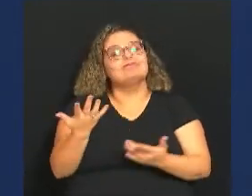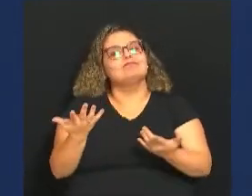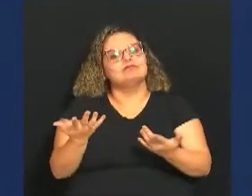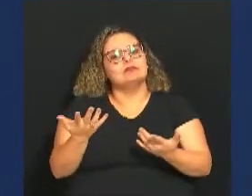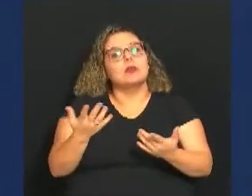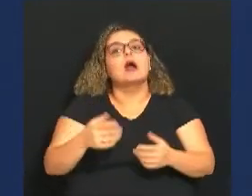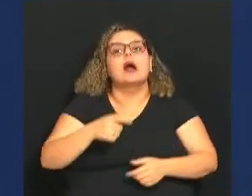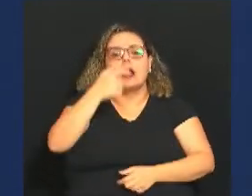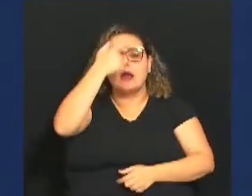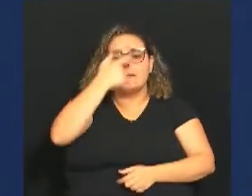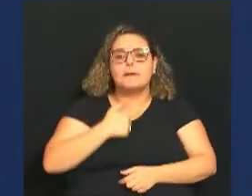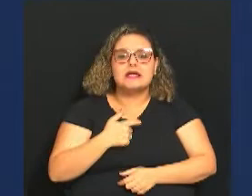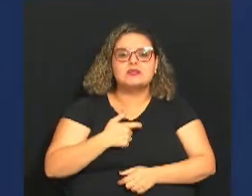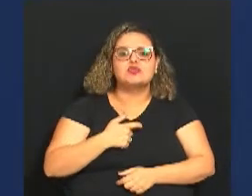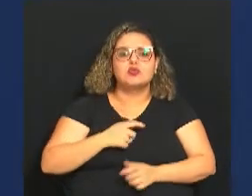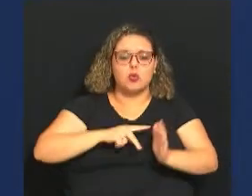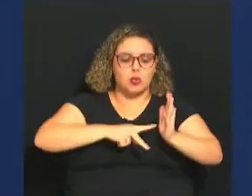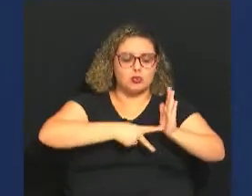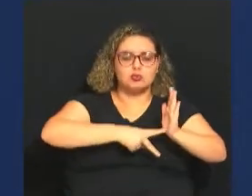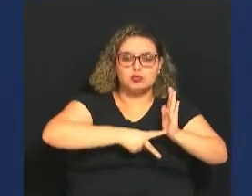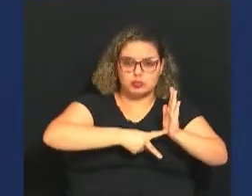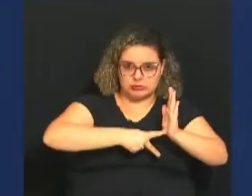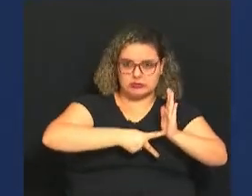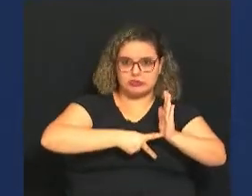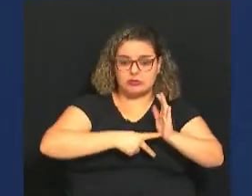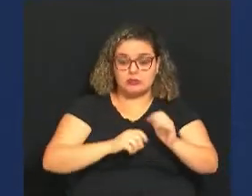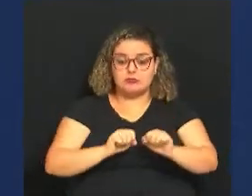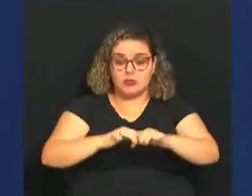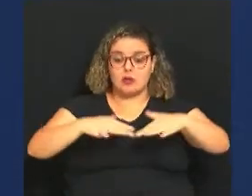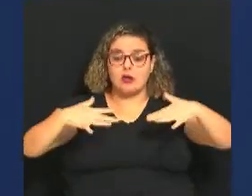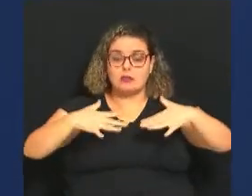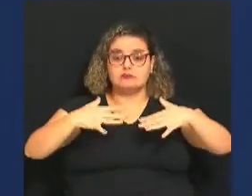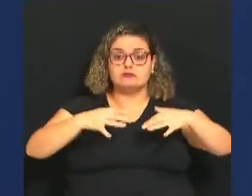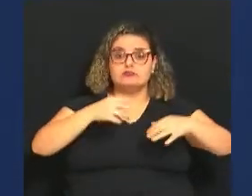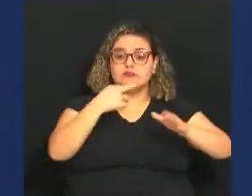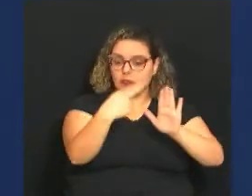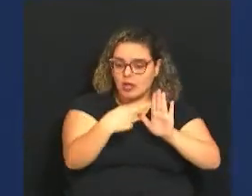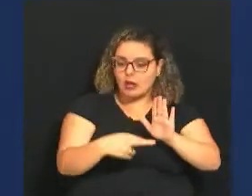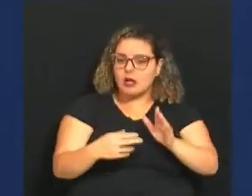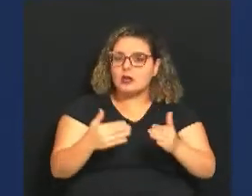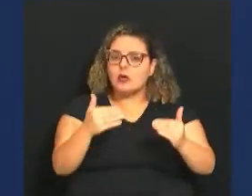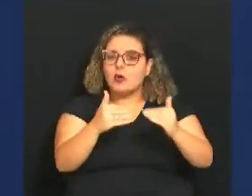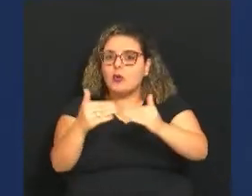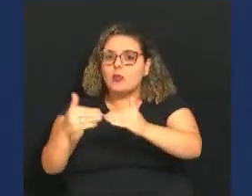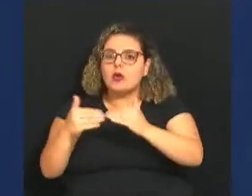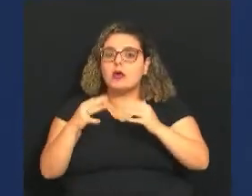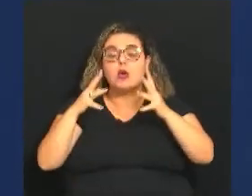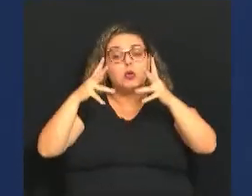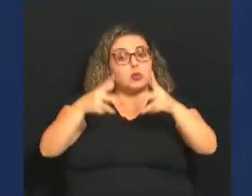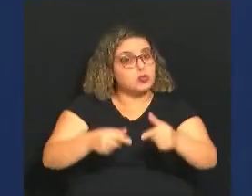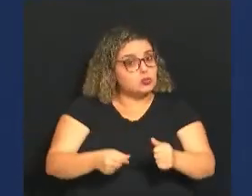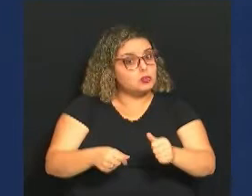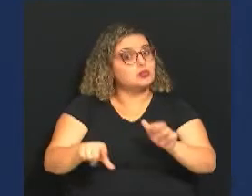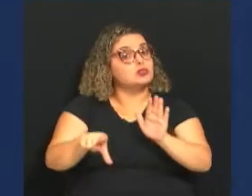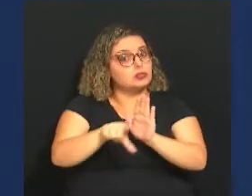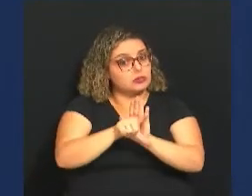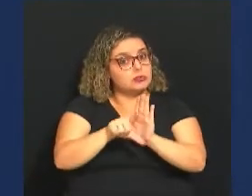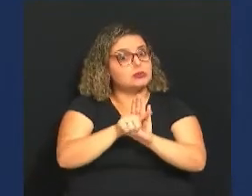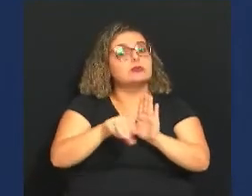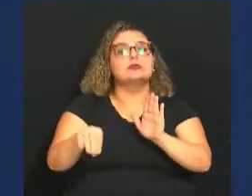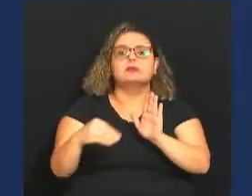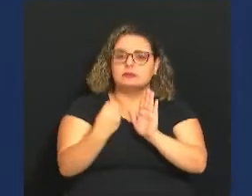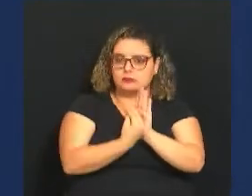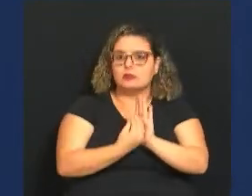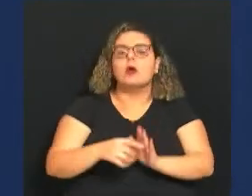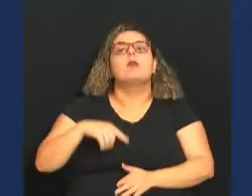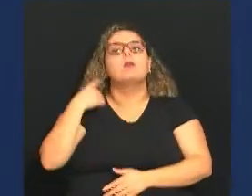figura do síndico, que promove assembleias para estabelecer algumas normas. E para que tudo fique dentro da lei, um advogado especialista